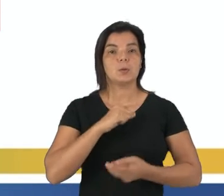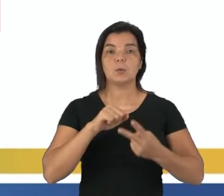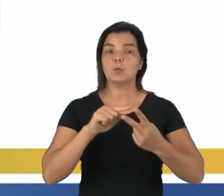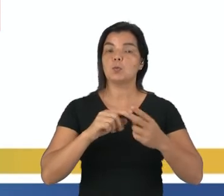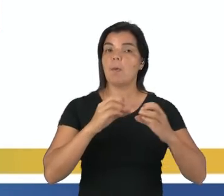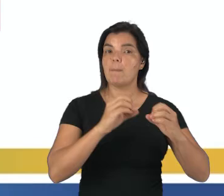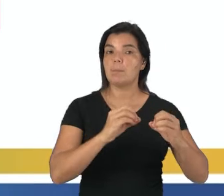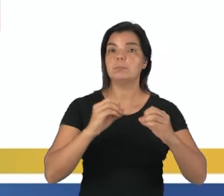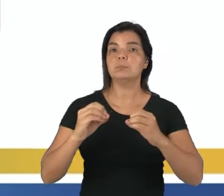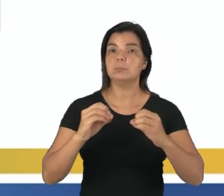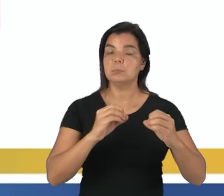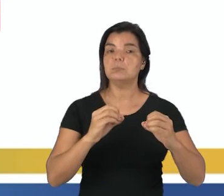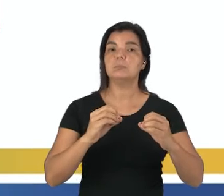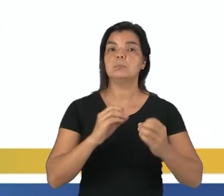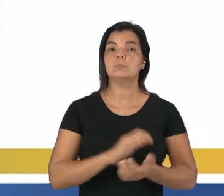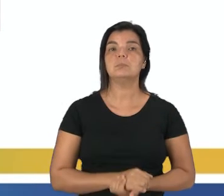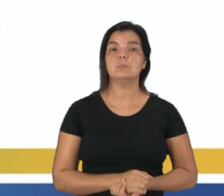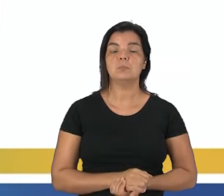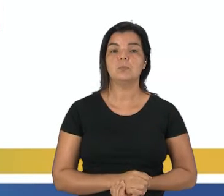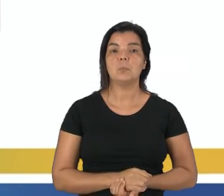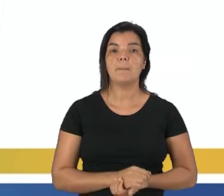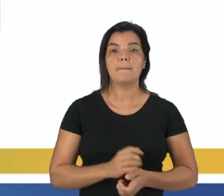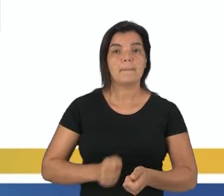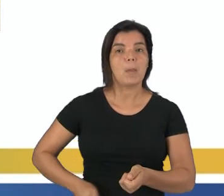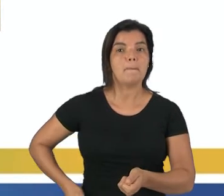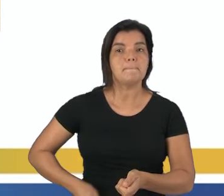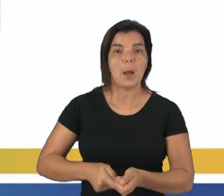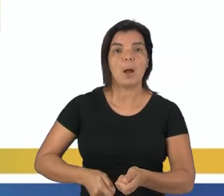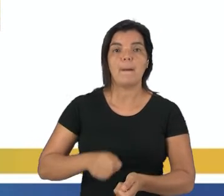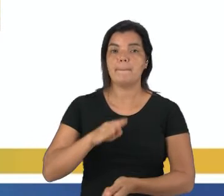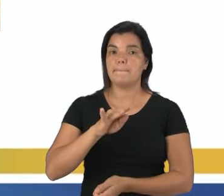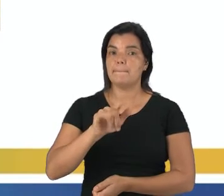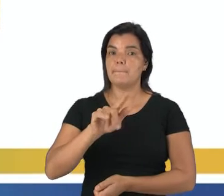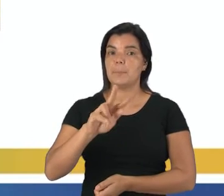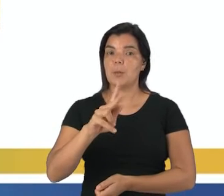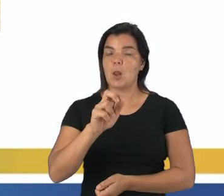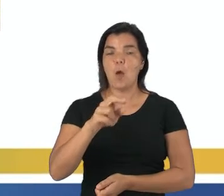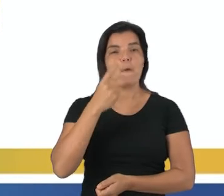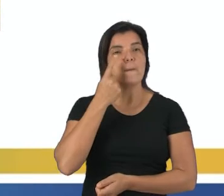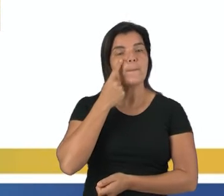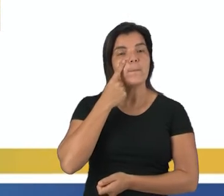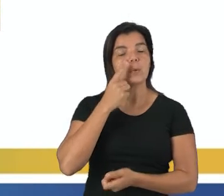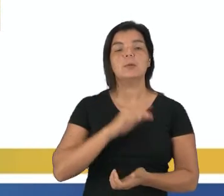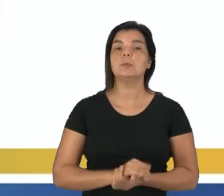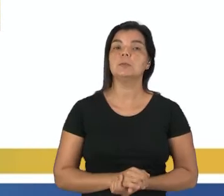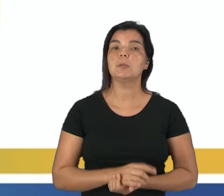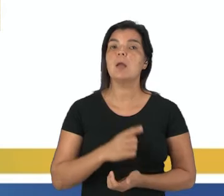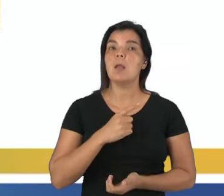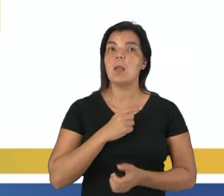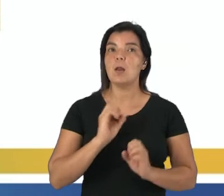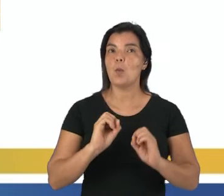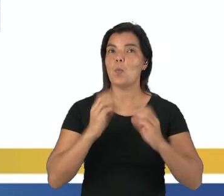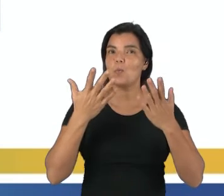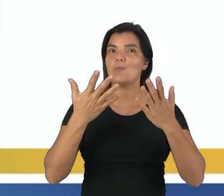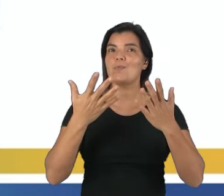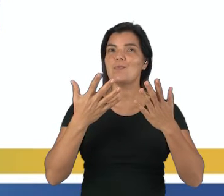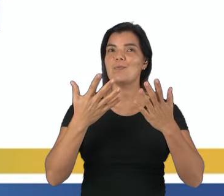duas bolinhas, né? É uma mesa de bilhar ali, né? Você observe que ele comemorou,